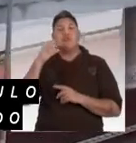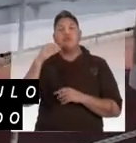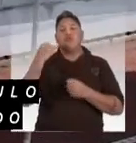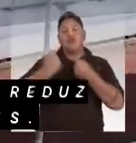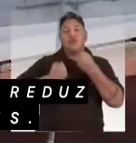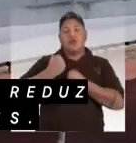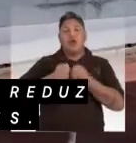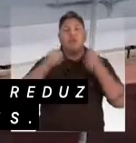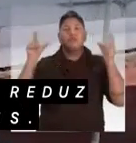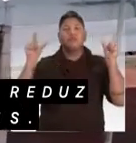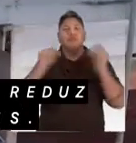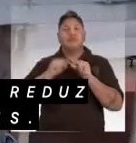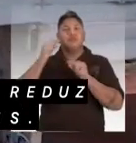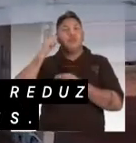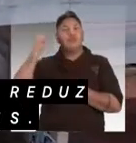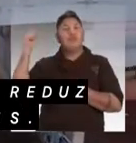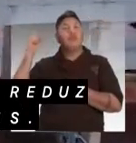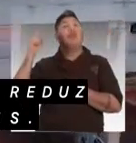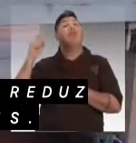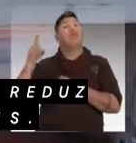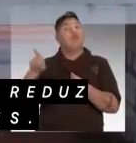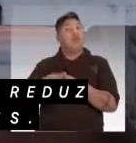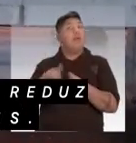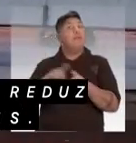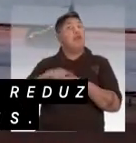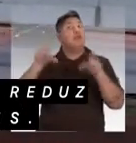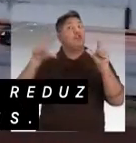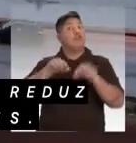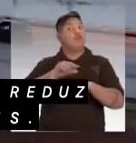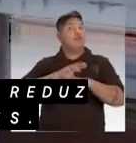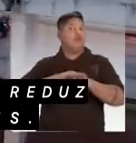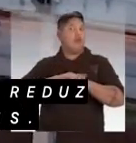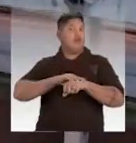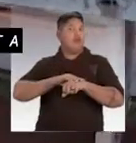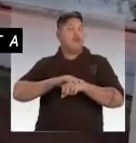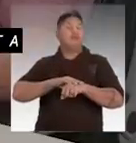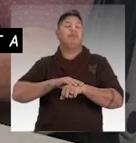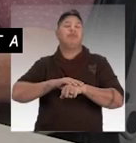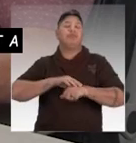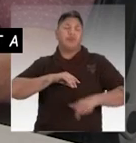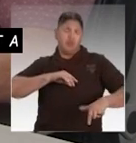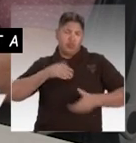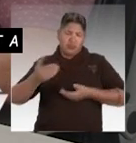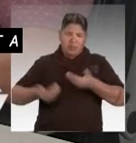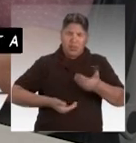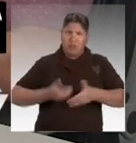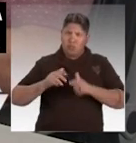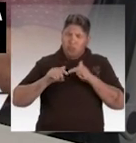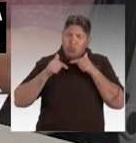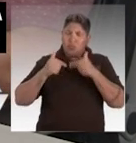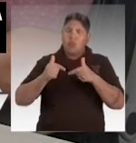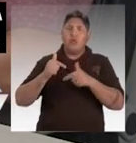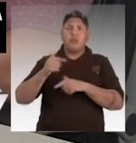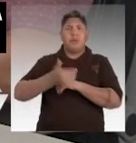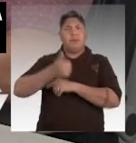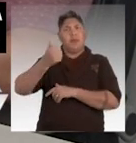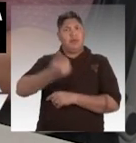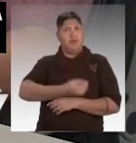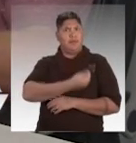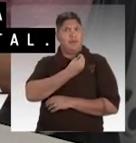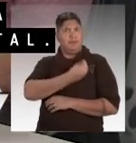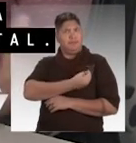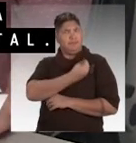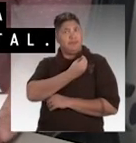pouco ruído para o profissional e reduz doenças ocupacionais. O trabalhador luta para melhorar a sua qualidade de